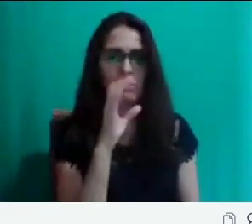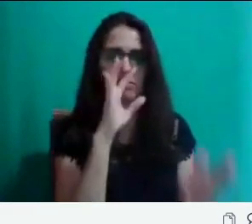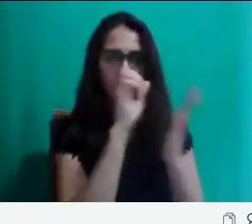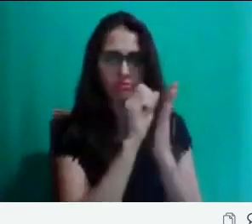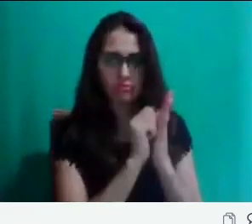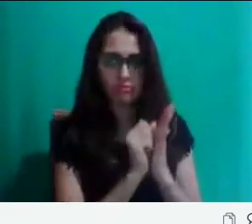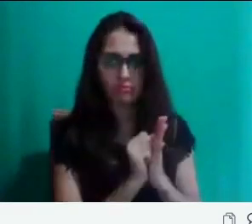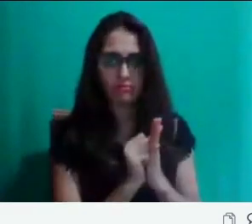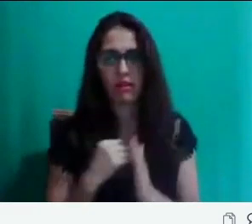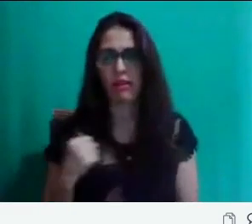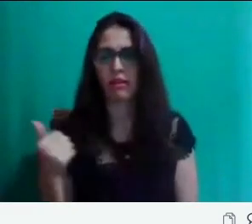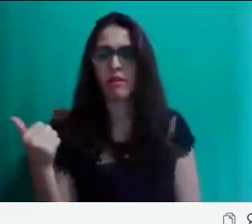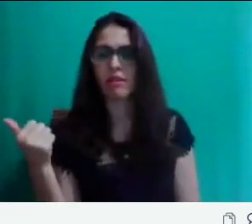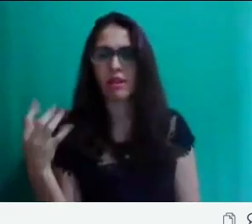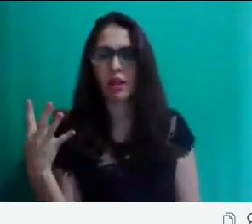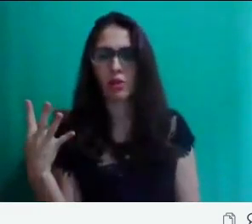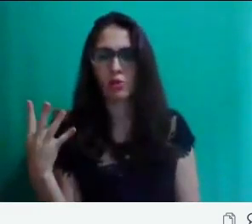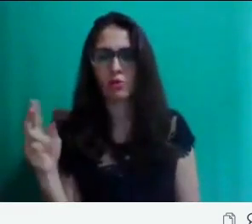14 vagas.